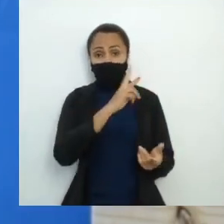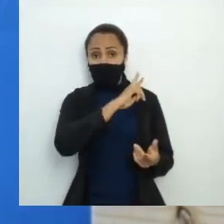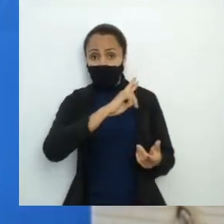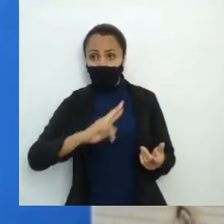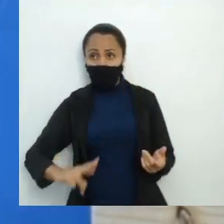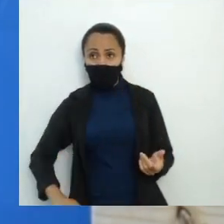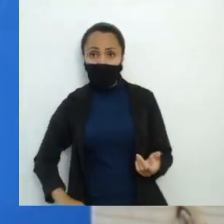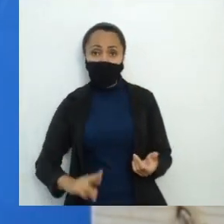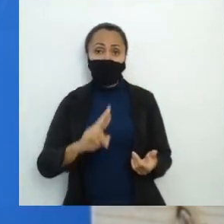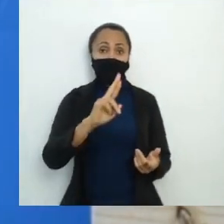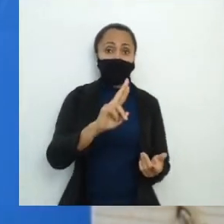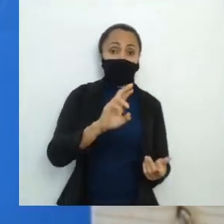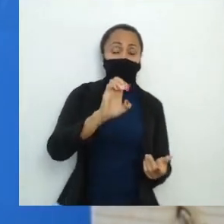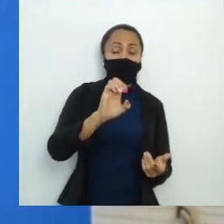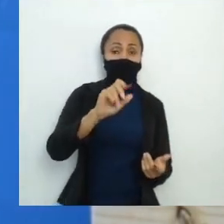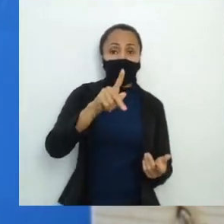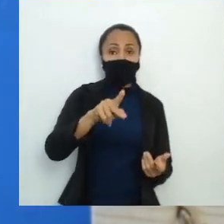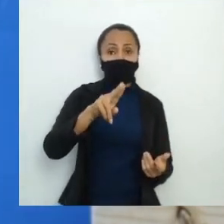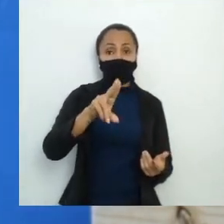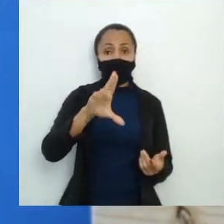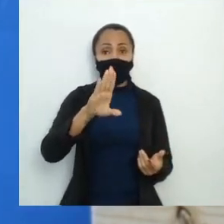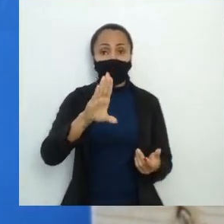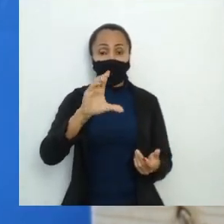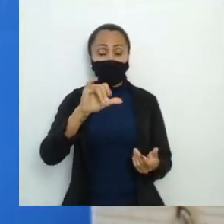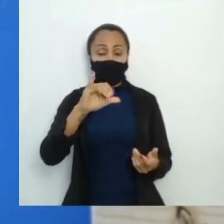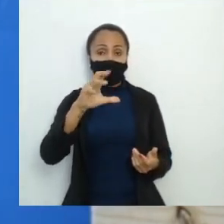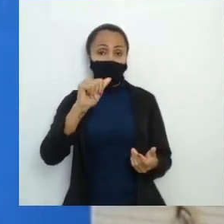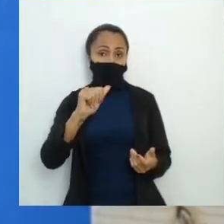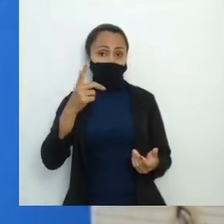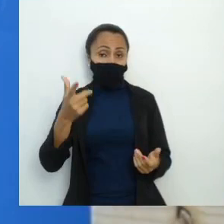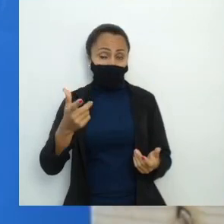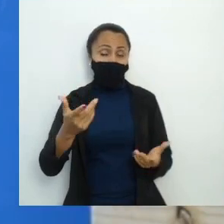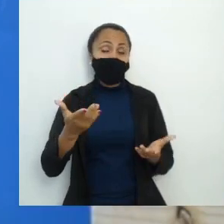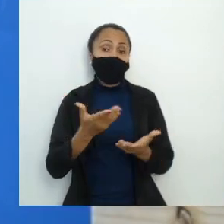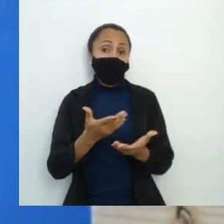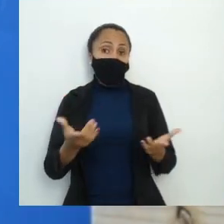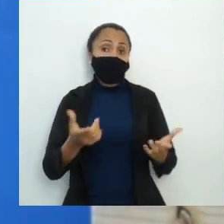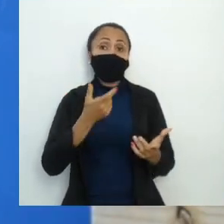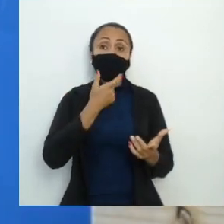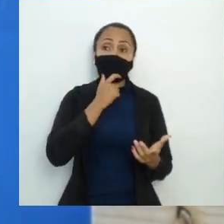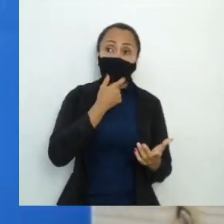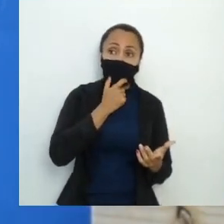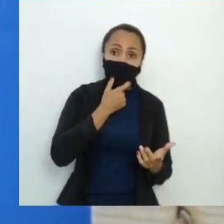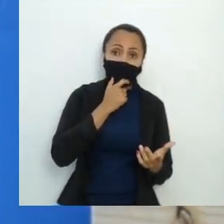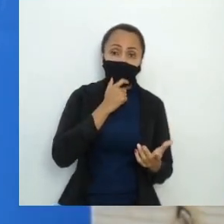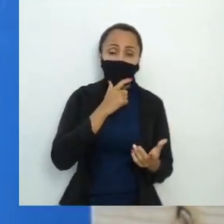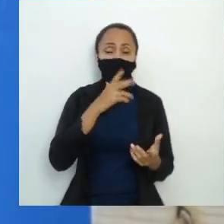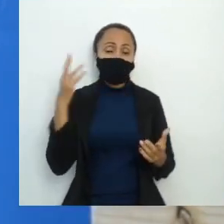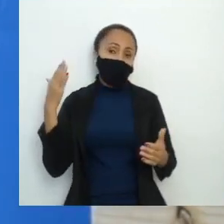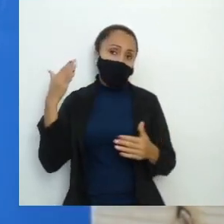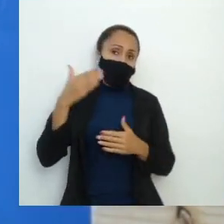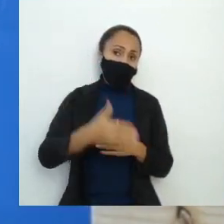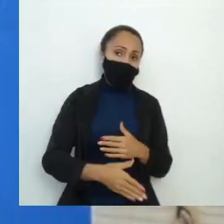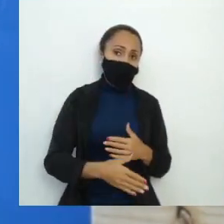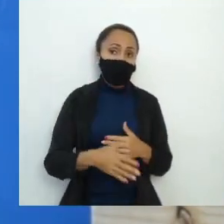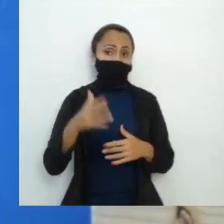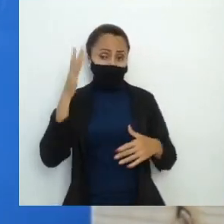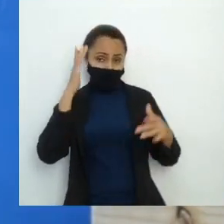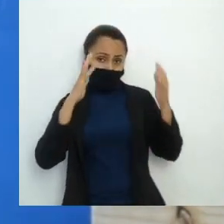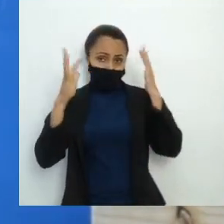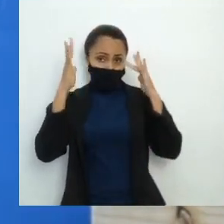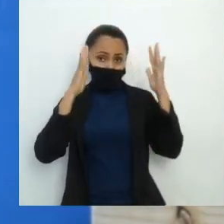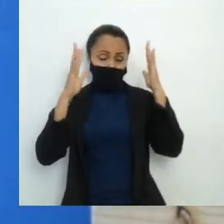será proclamada a República na Inglaterra, res pública, coisa pública, ou seja, a participação, na teoria pelo menos, né,